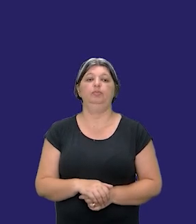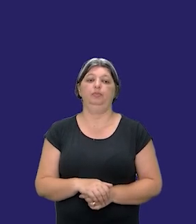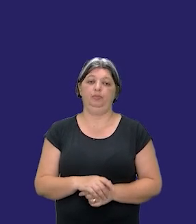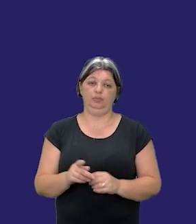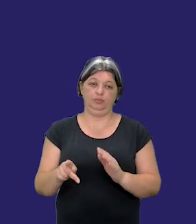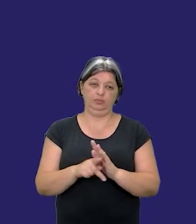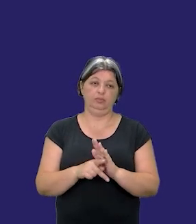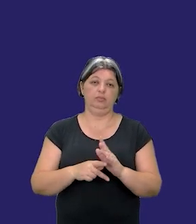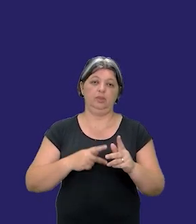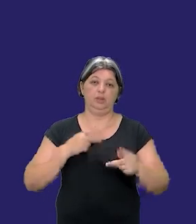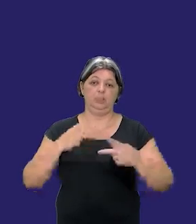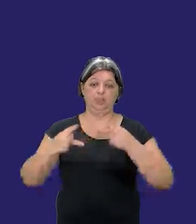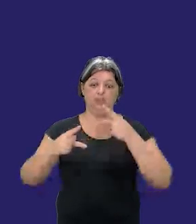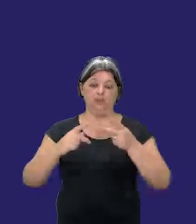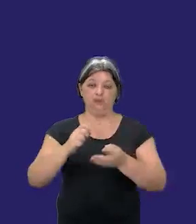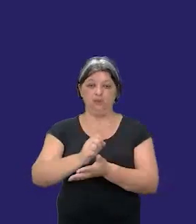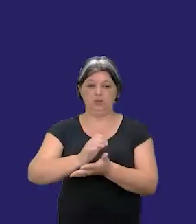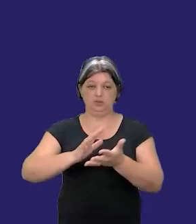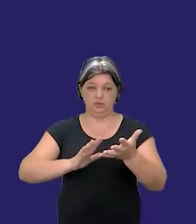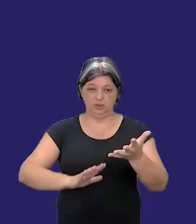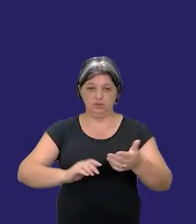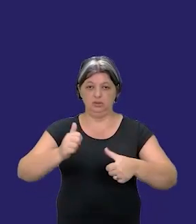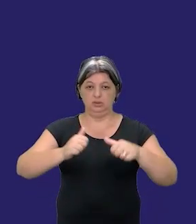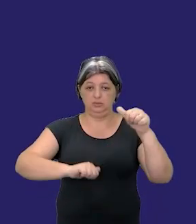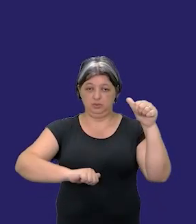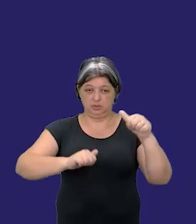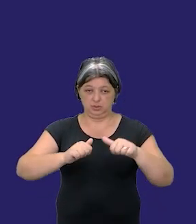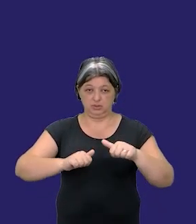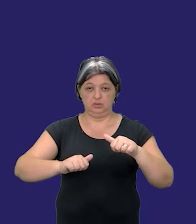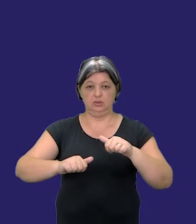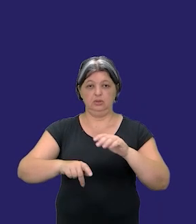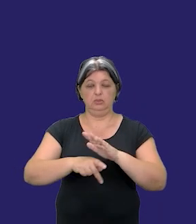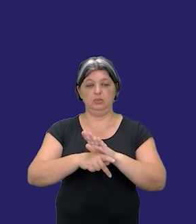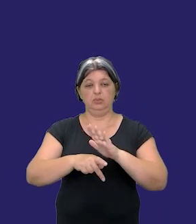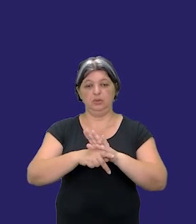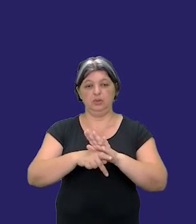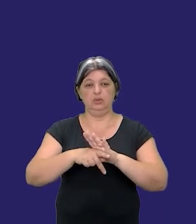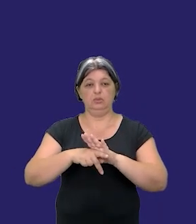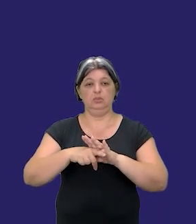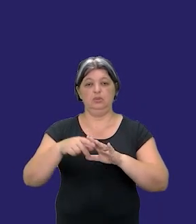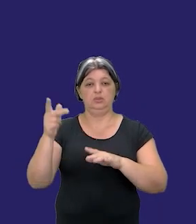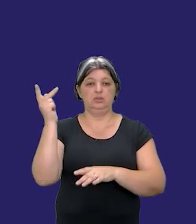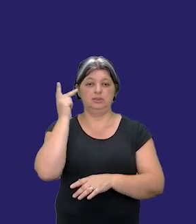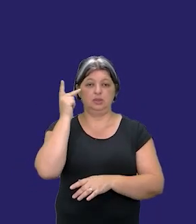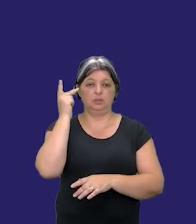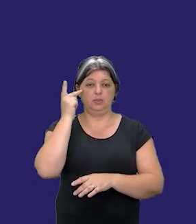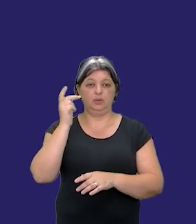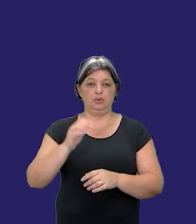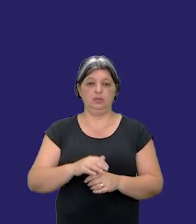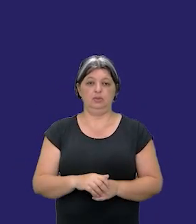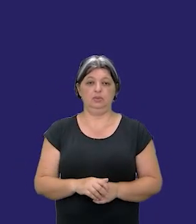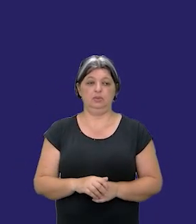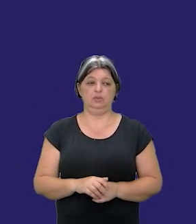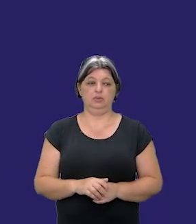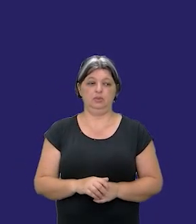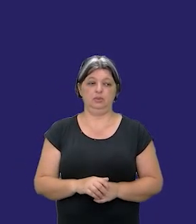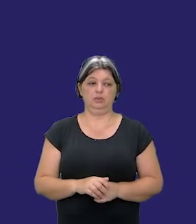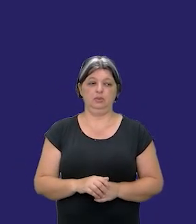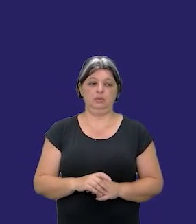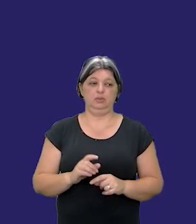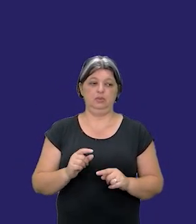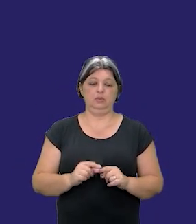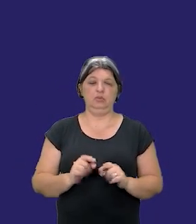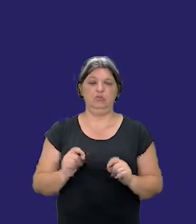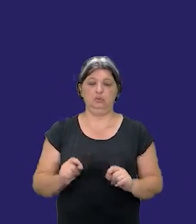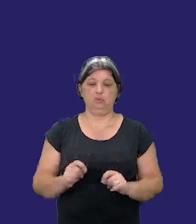de atividades e avaliação formativa de São Paulo, né, a plataforma São Paulo, como a gente acaba conhecendo, e algumas